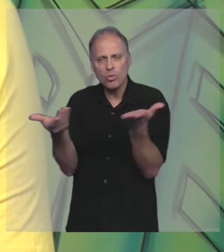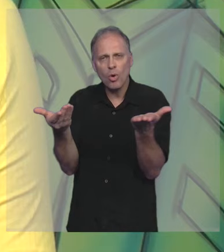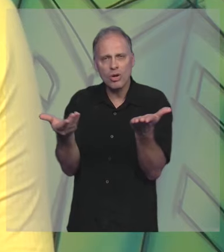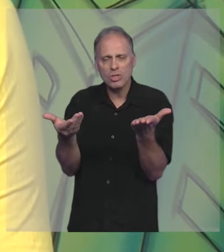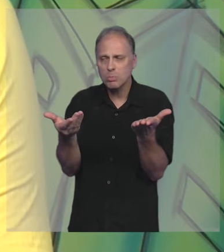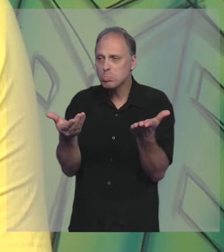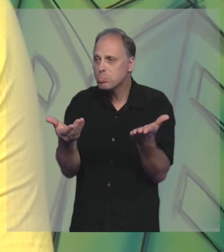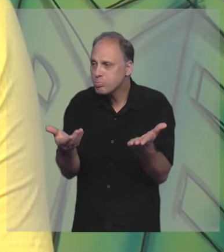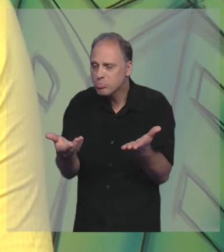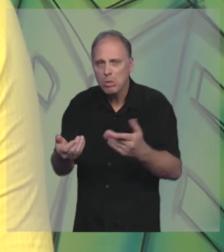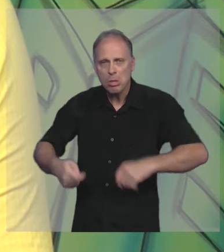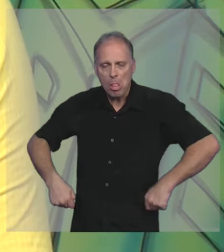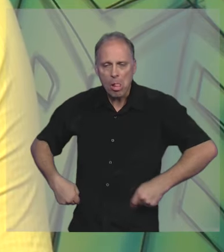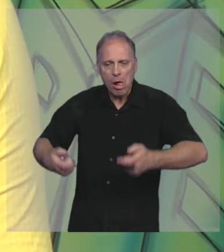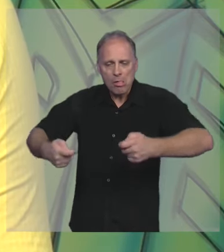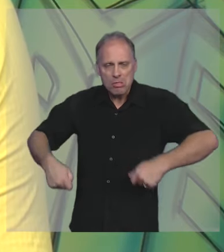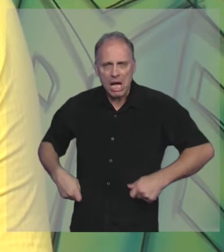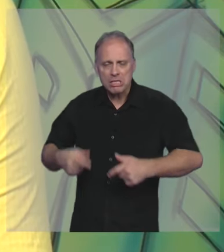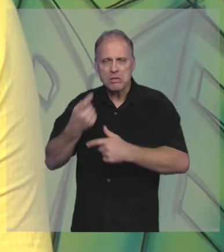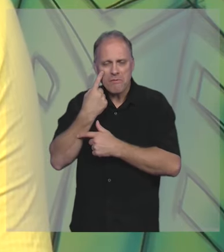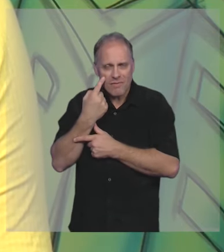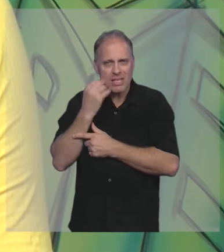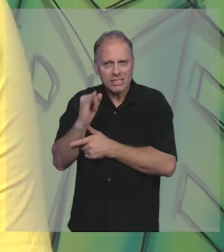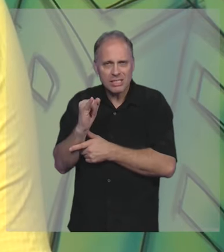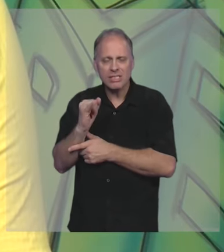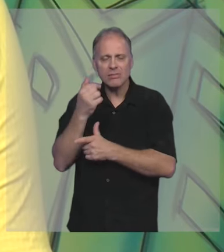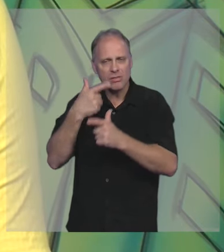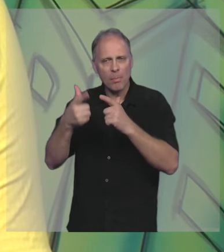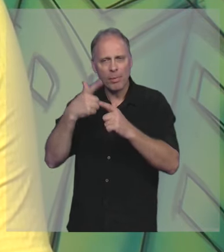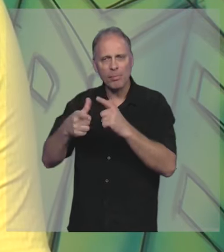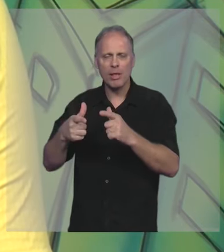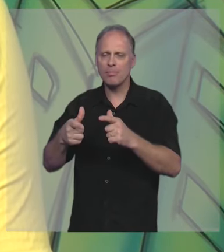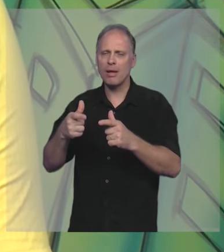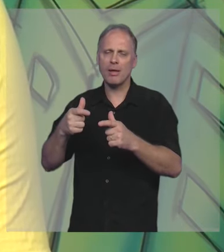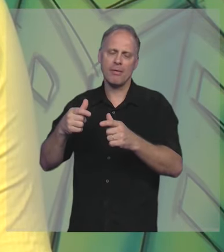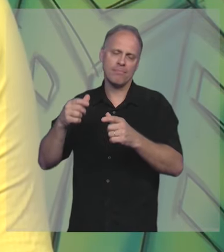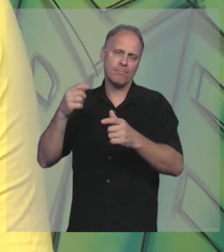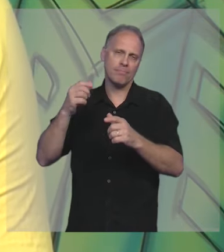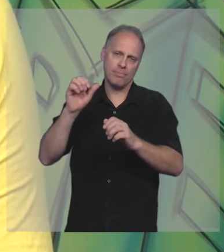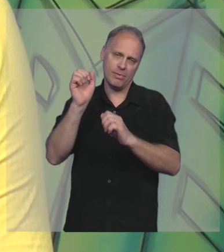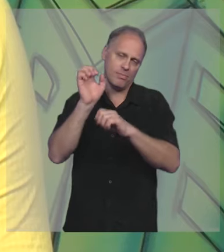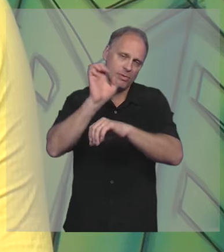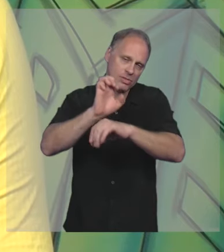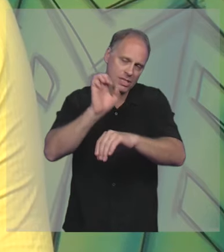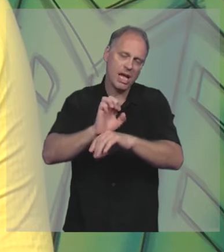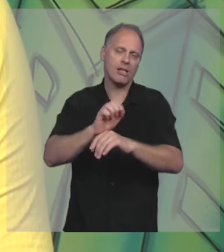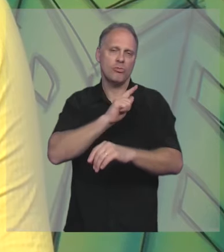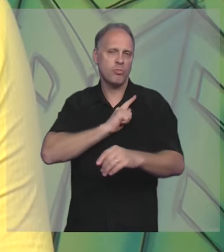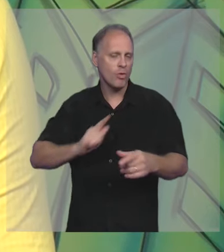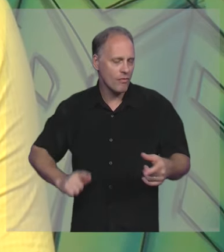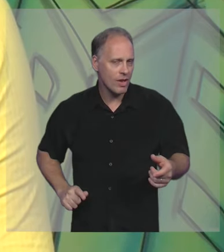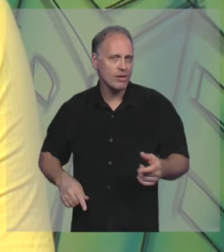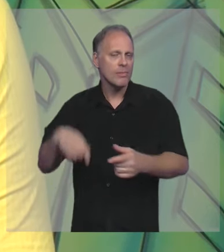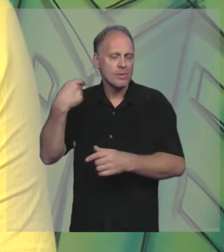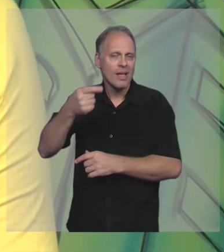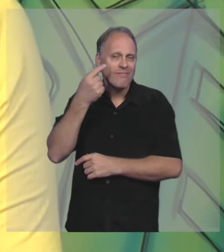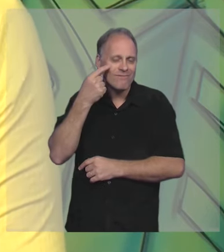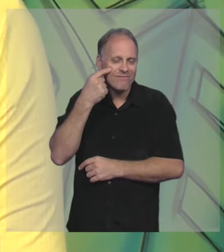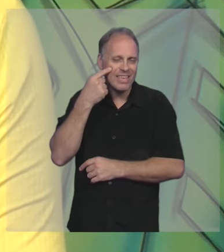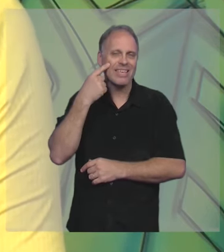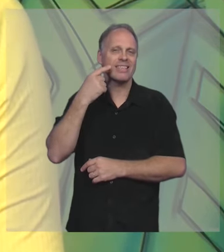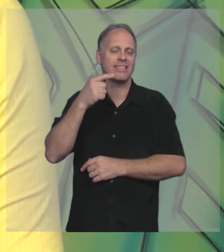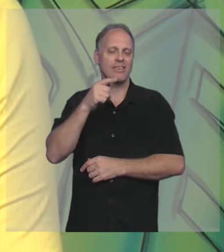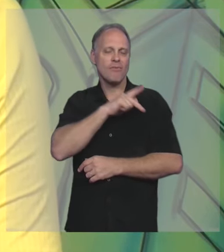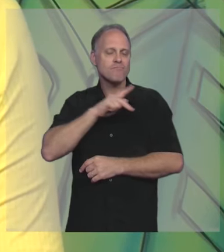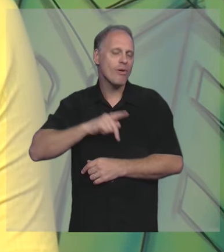simplesmente tu está tendo intervenção do CAD para verificar se tu já não está se tornando um monopólio. Nós precisamos é que a população se conscientize e